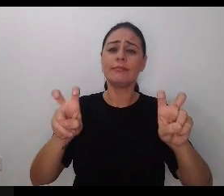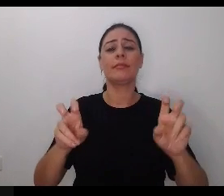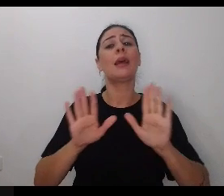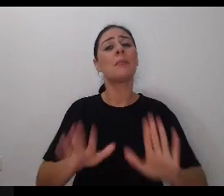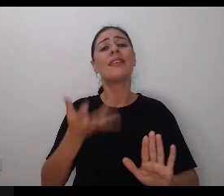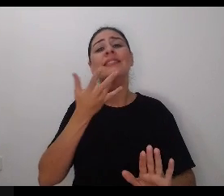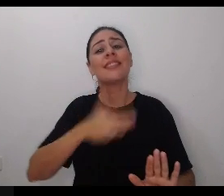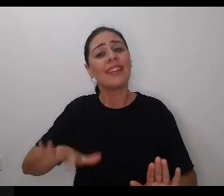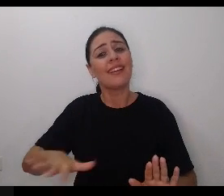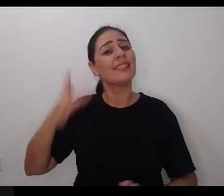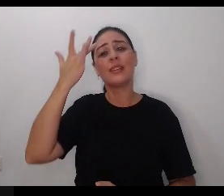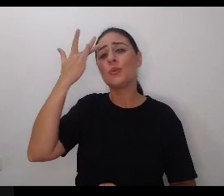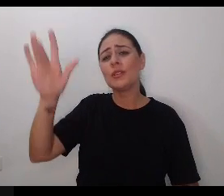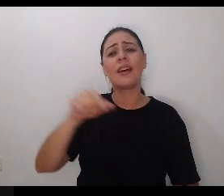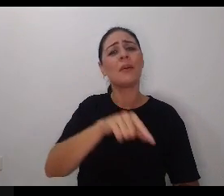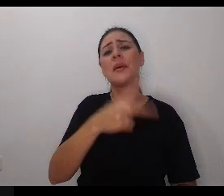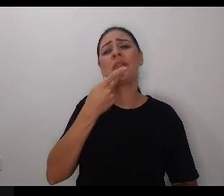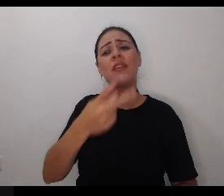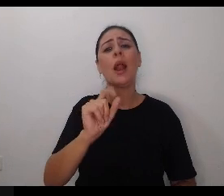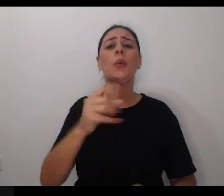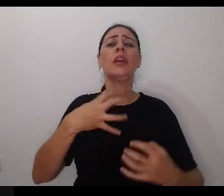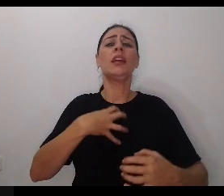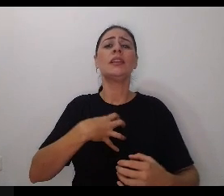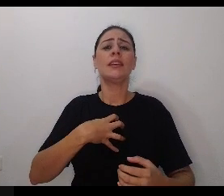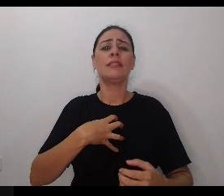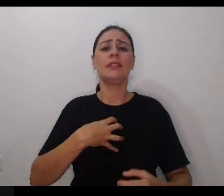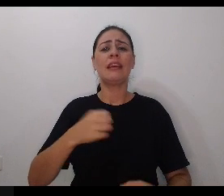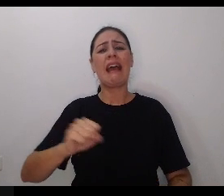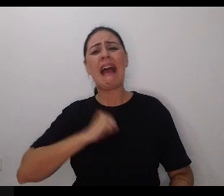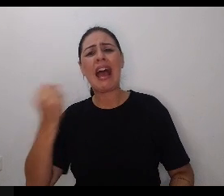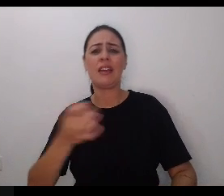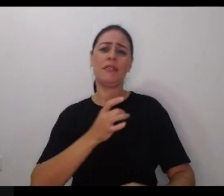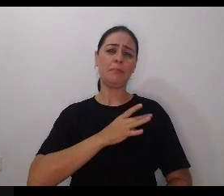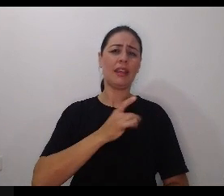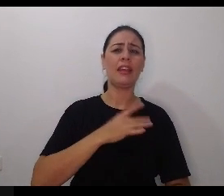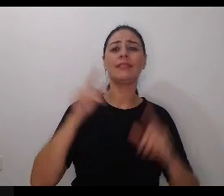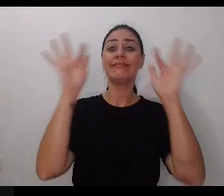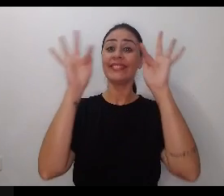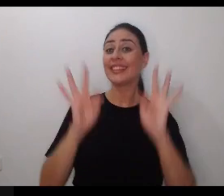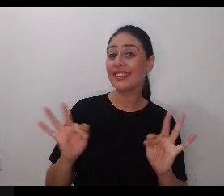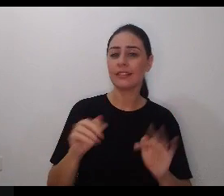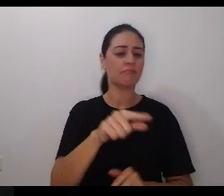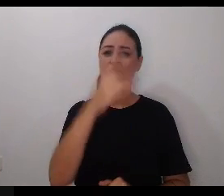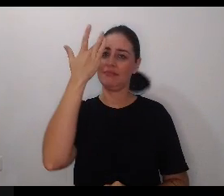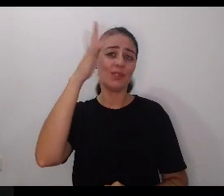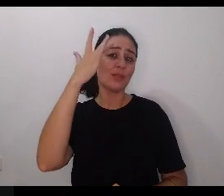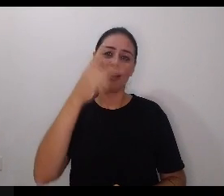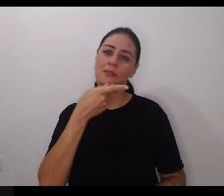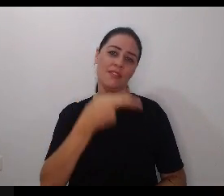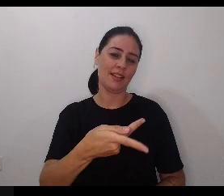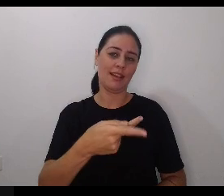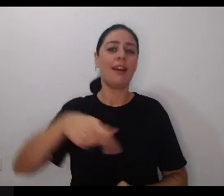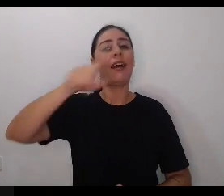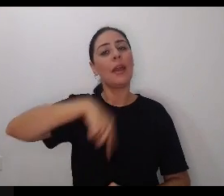nasce sabendo fazer isso, né? A criança não nasce sabendo nomear que está com raiva, que está ansiosa, que está com medo, que está feliz.